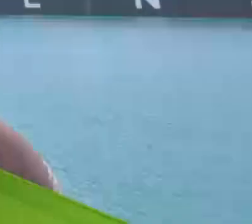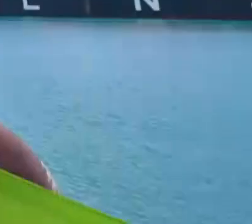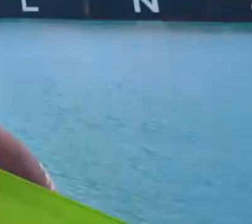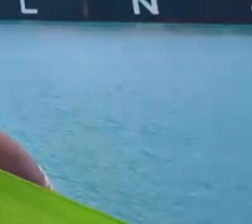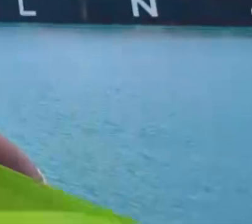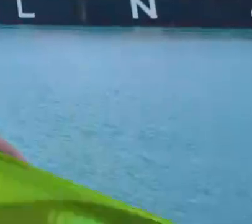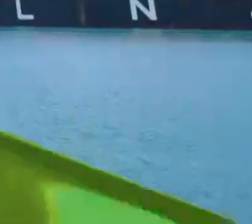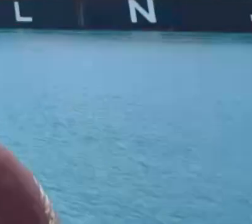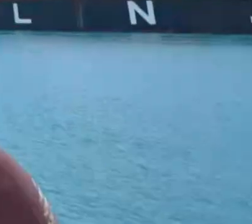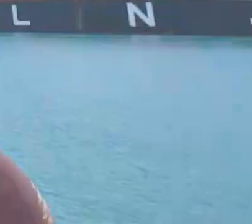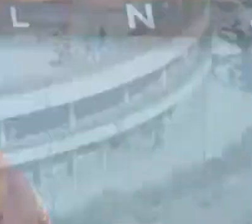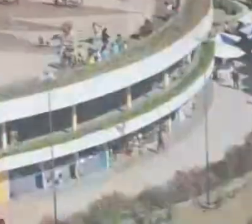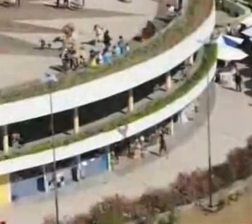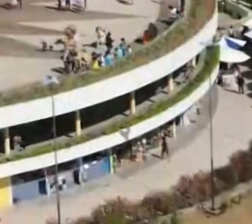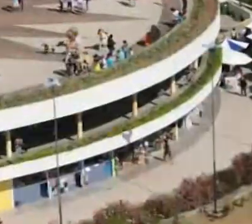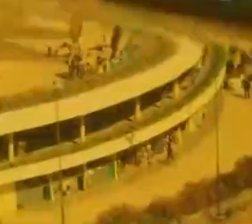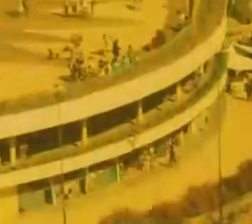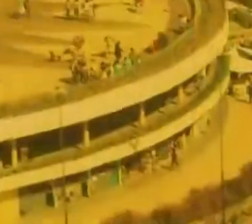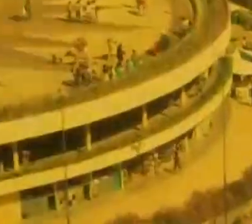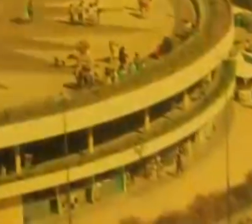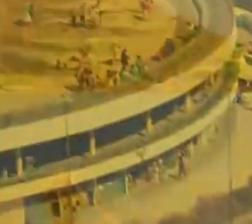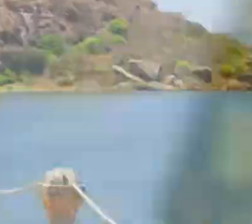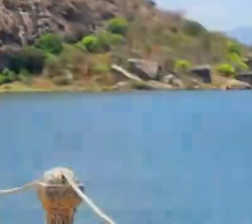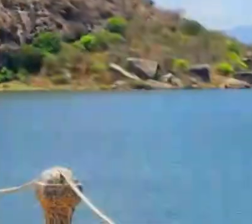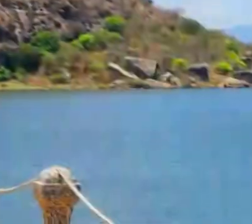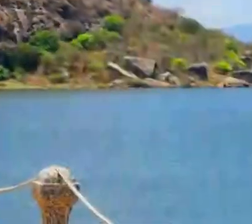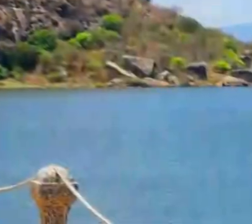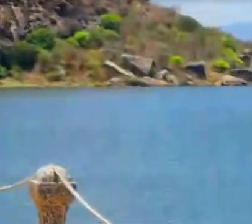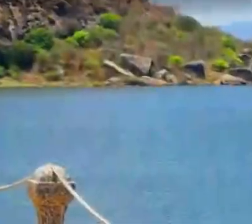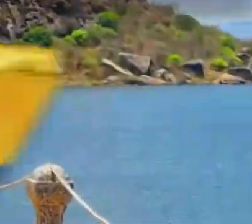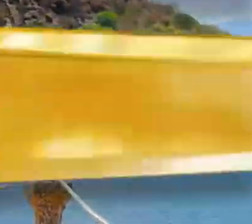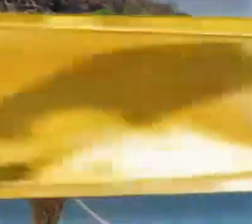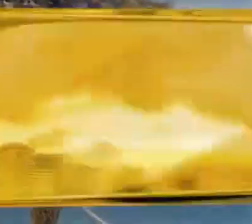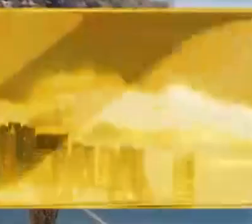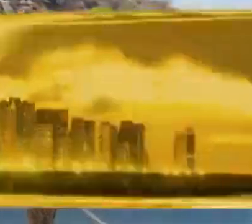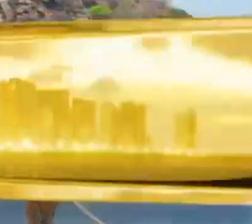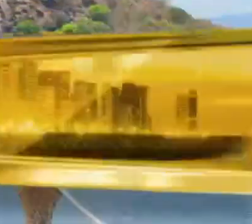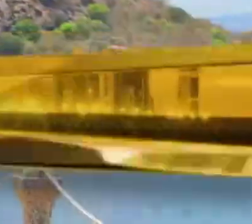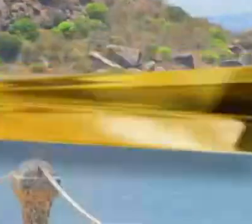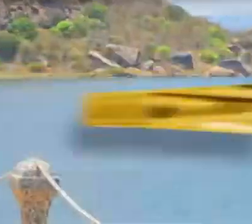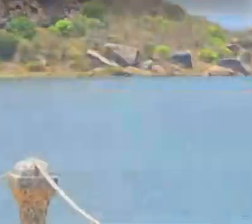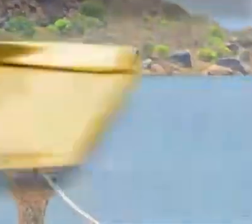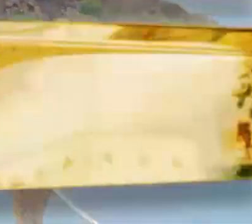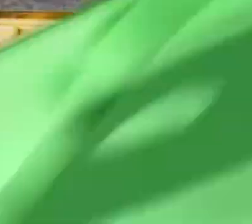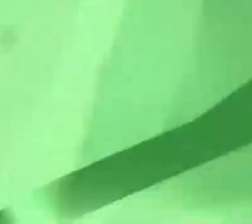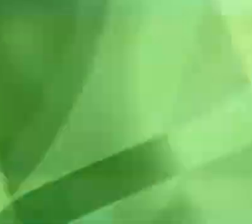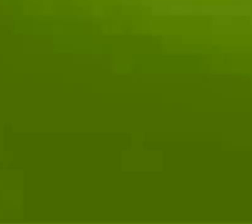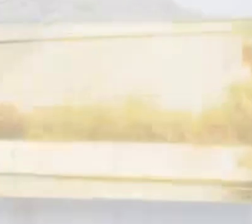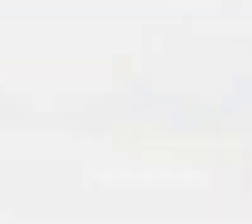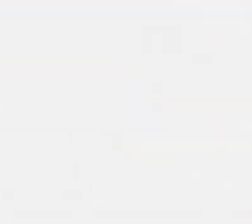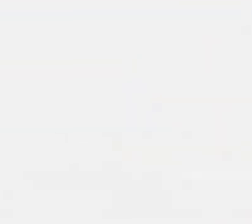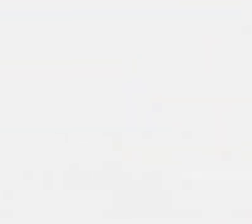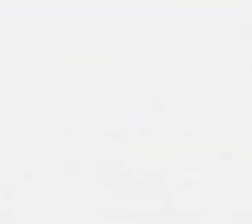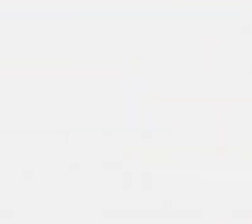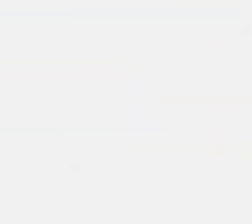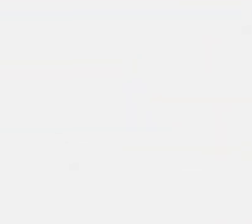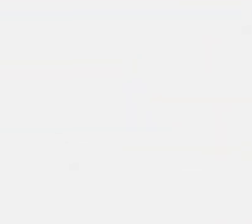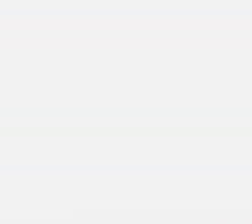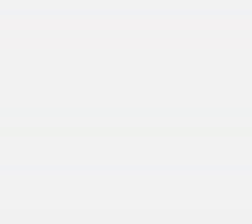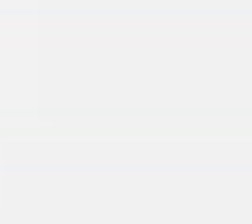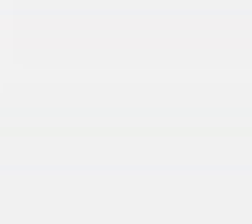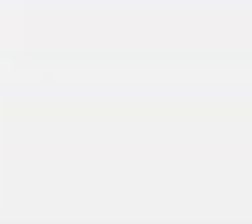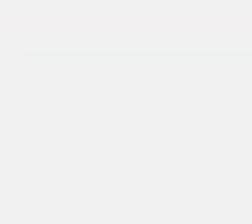Nossa marca é mudar pra você se ver melhor. Aqui na TV Assembleia.